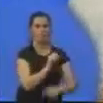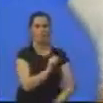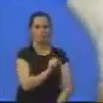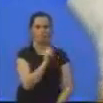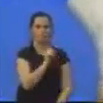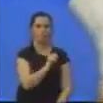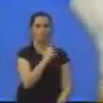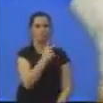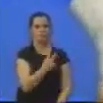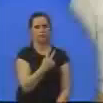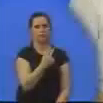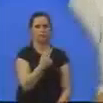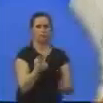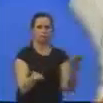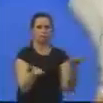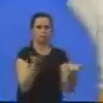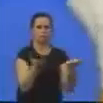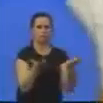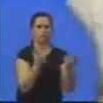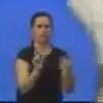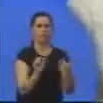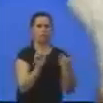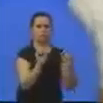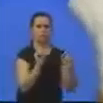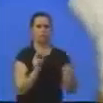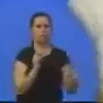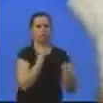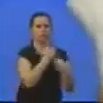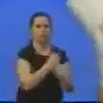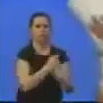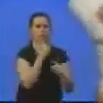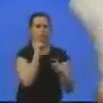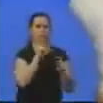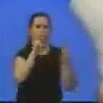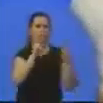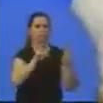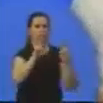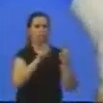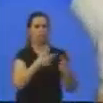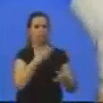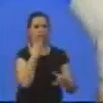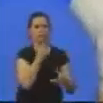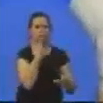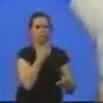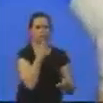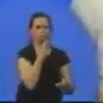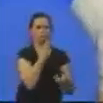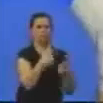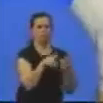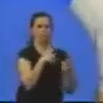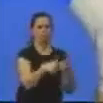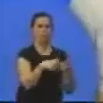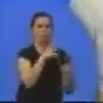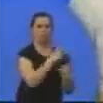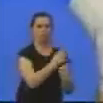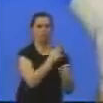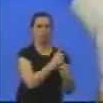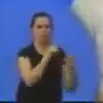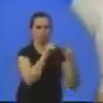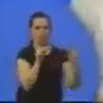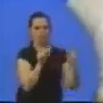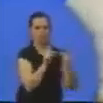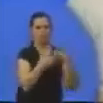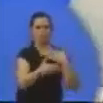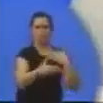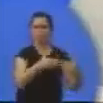encontrar até 2 valores. Então, vamos resolver a equação. Resolva do jeito que você achar mais fácil. Soma e produto, delta, chute, o